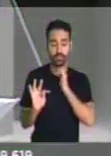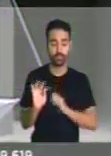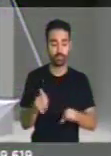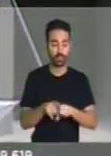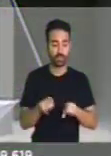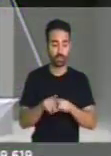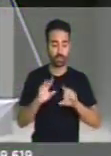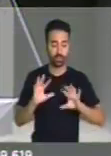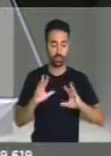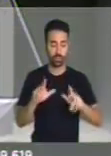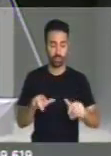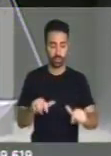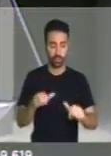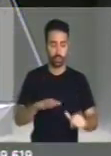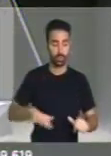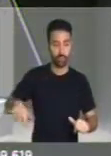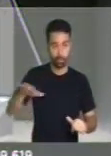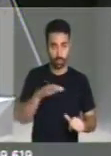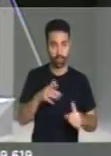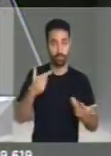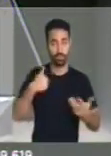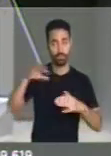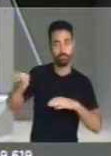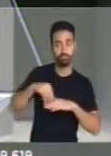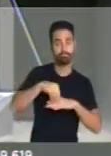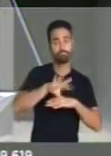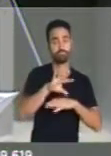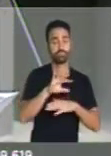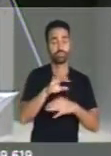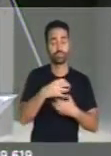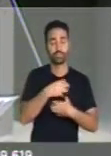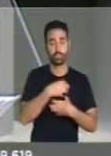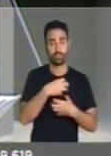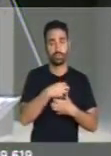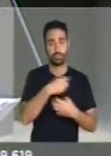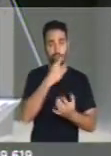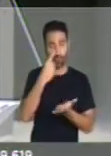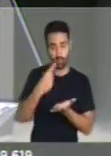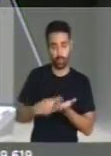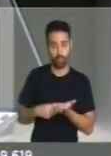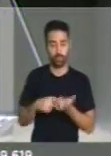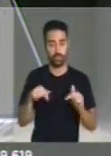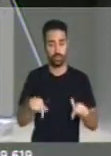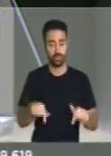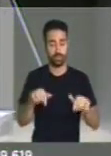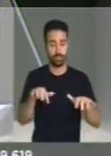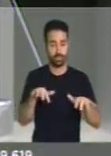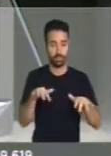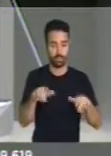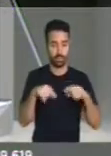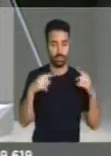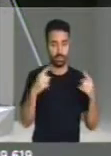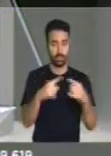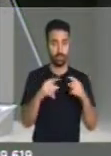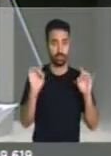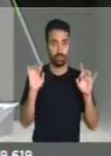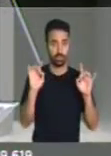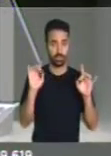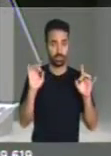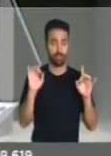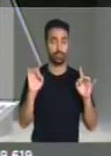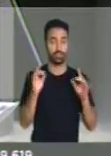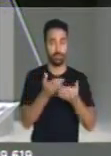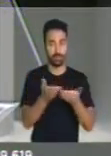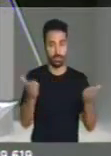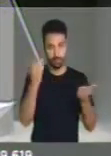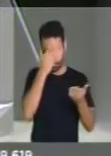toda a sua bancada, expressar o sentimento de afeto e compromisso nesta sessão solene, especial aos